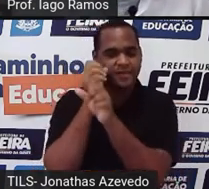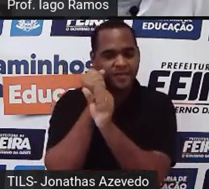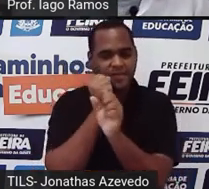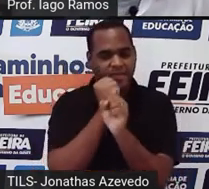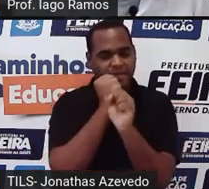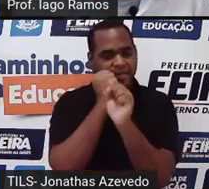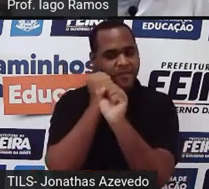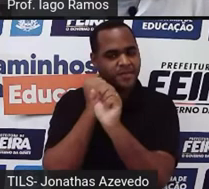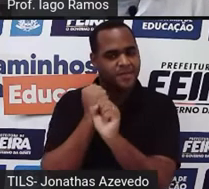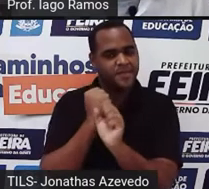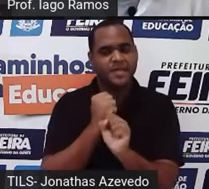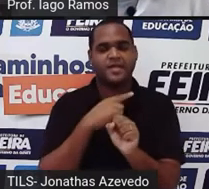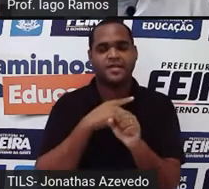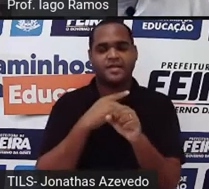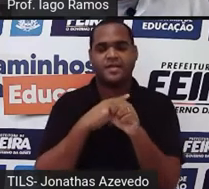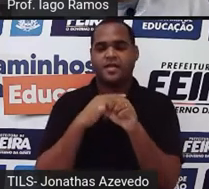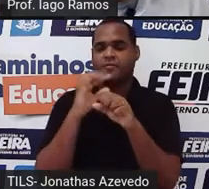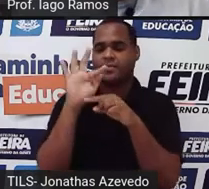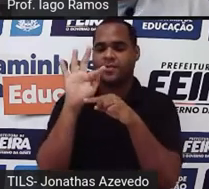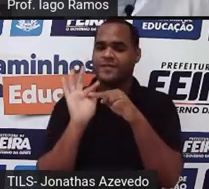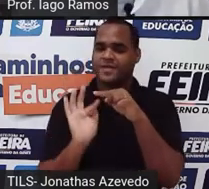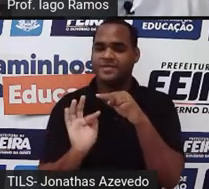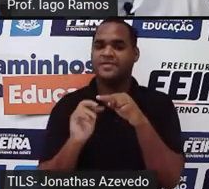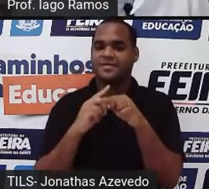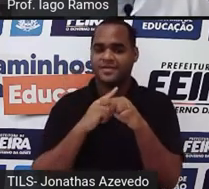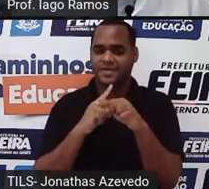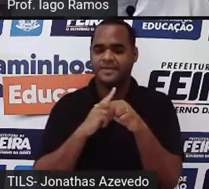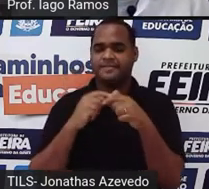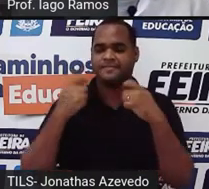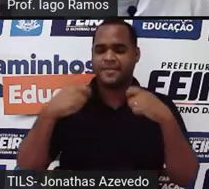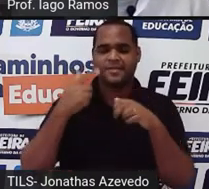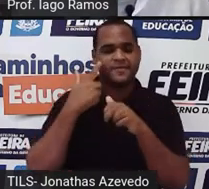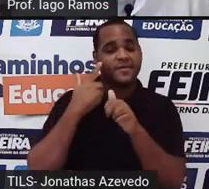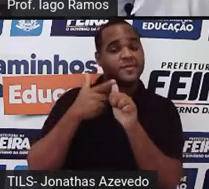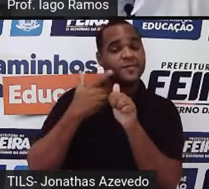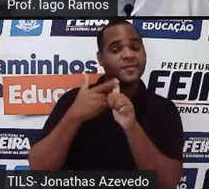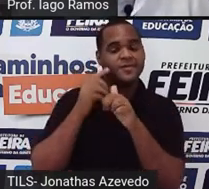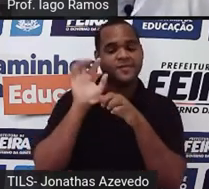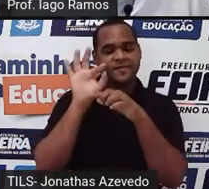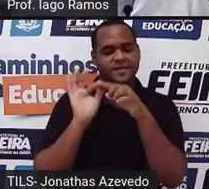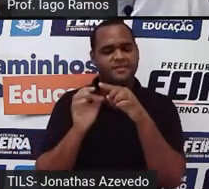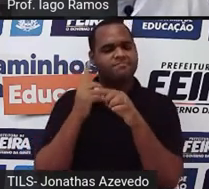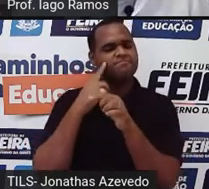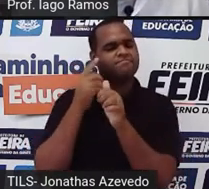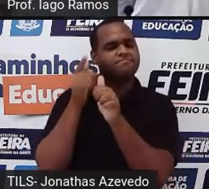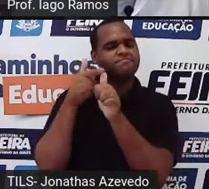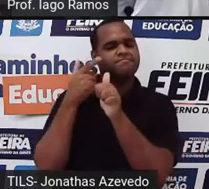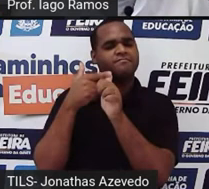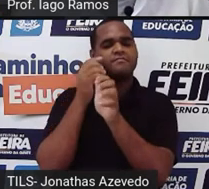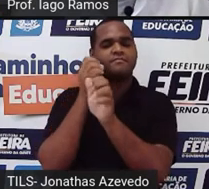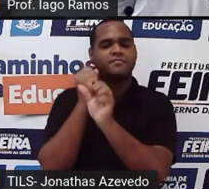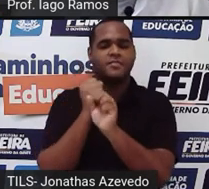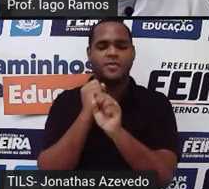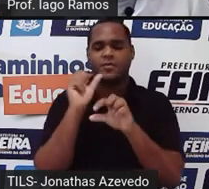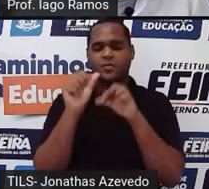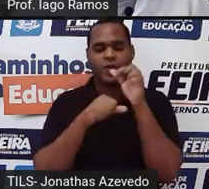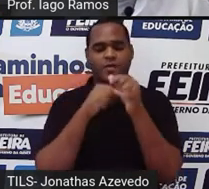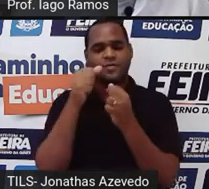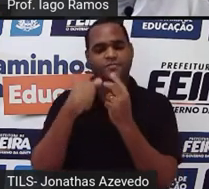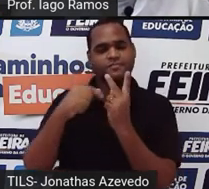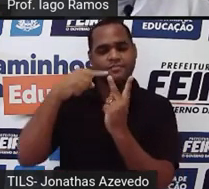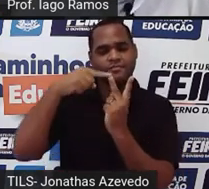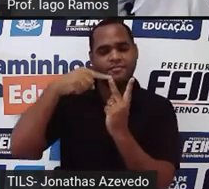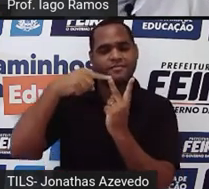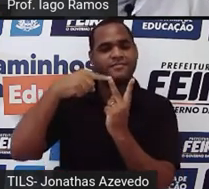potência onde no expoente é uma fração, para a gente conseguir calcular, acaba que isso vai virar uma raiz, tá